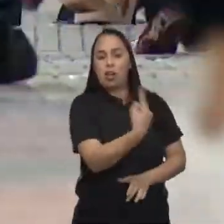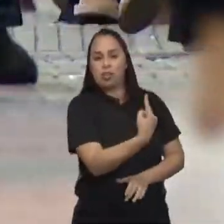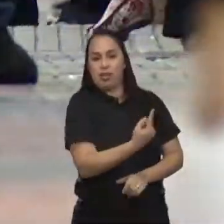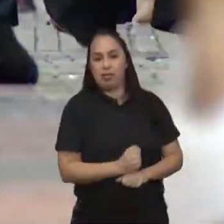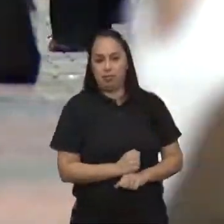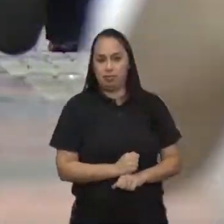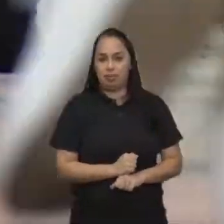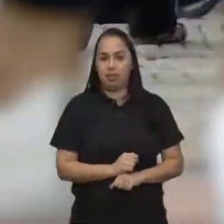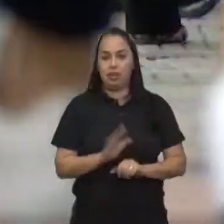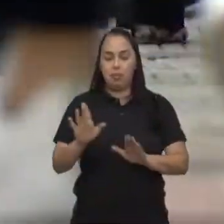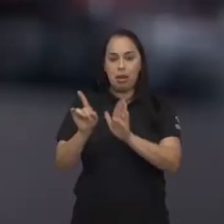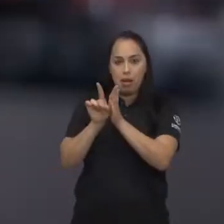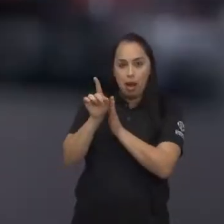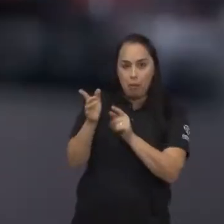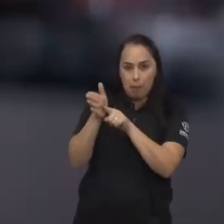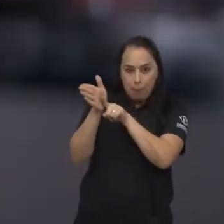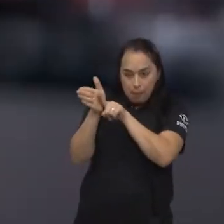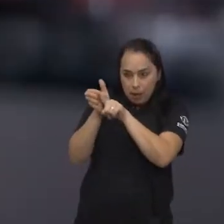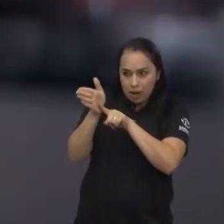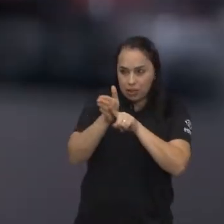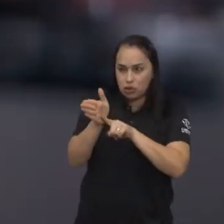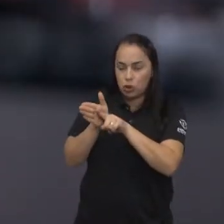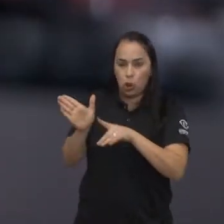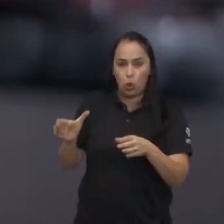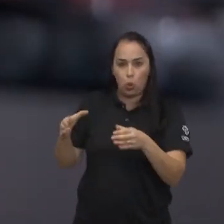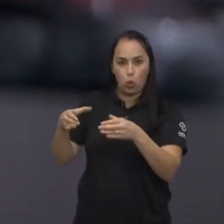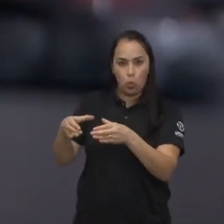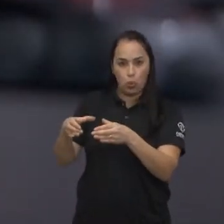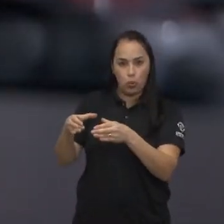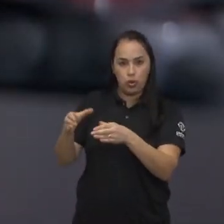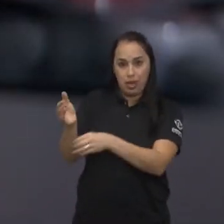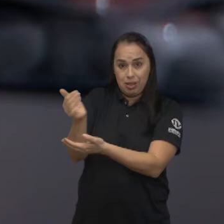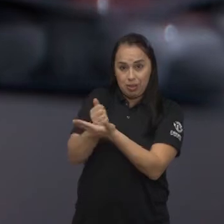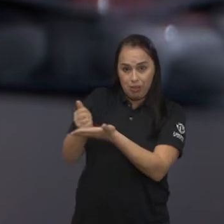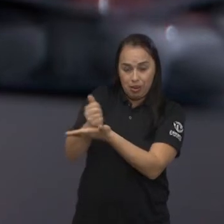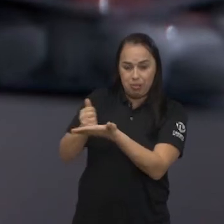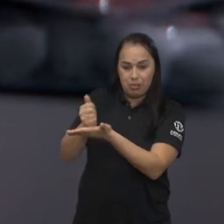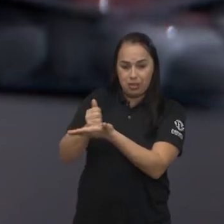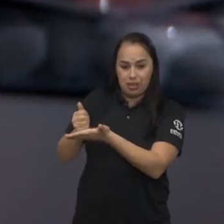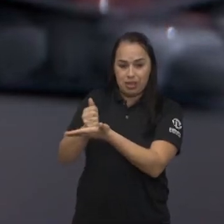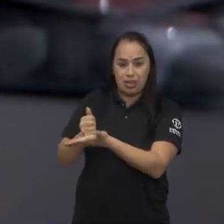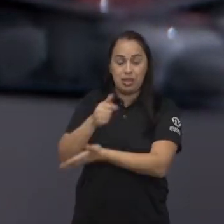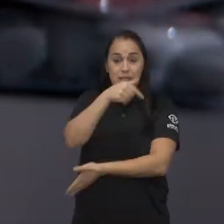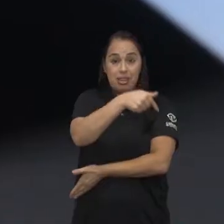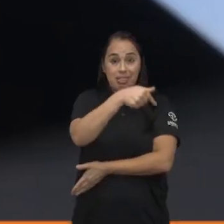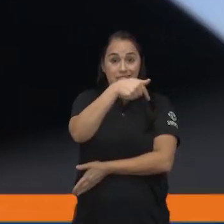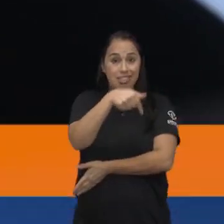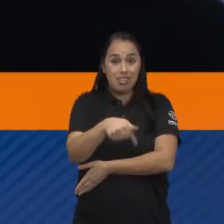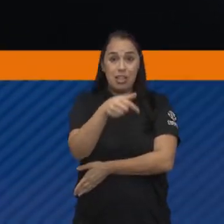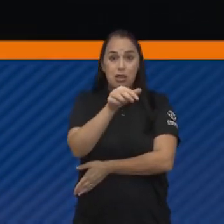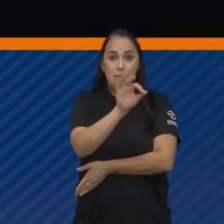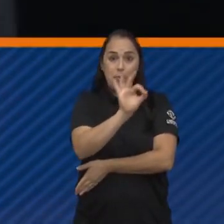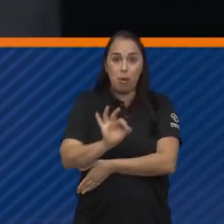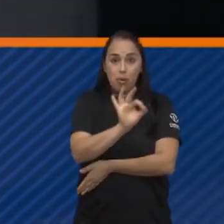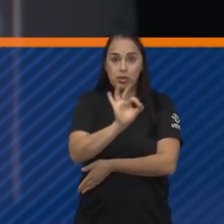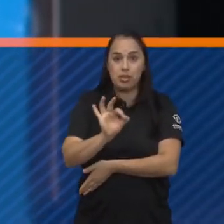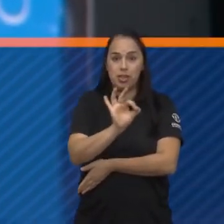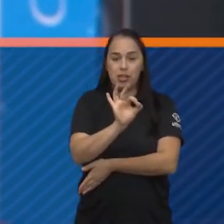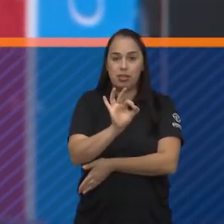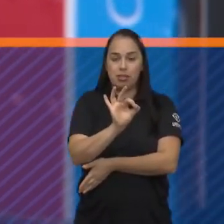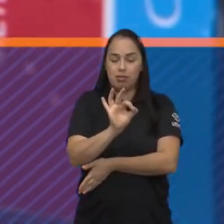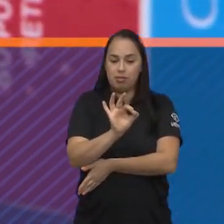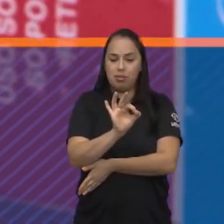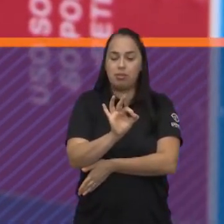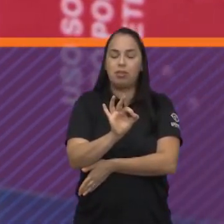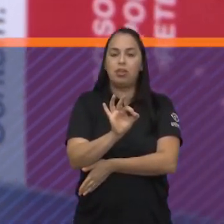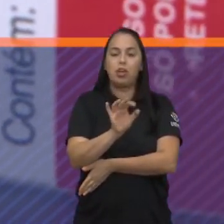de medicamentos por conta própria segundo um levantamento feito pelo Conselho Federal de farmácia 77